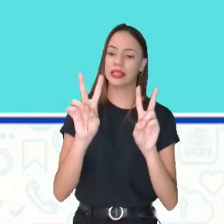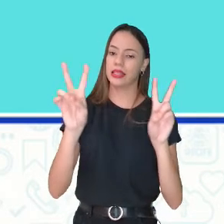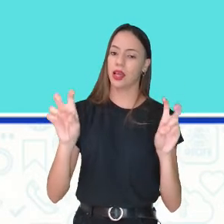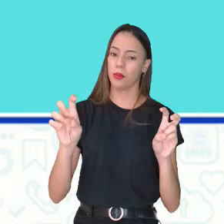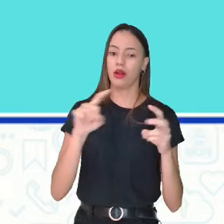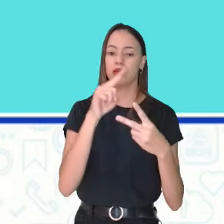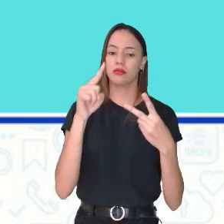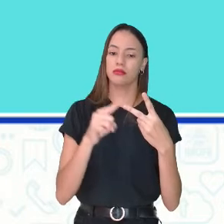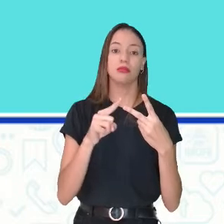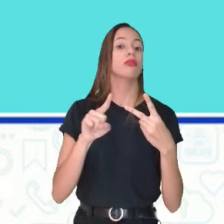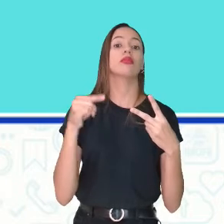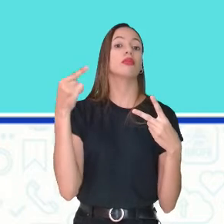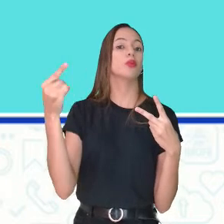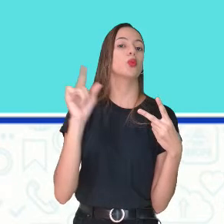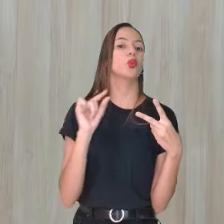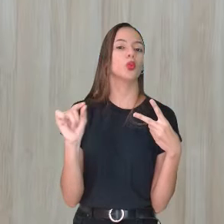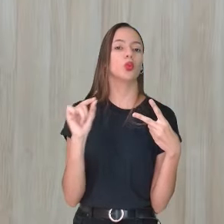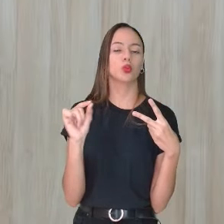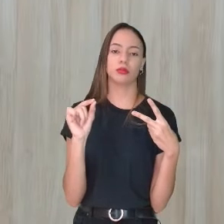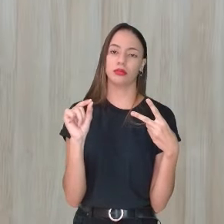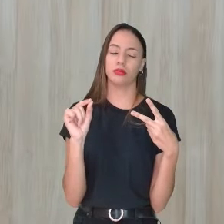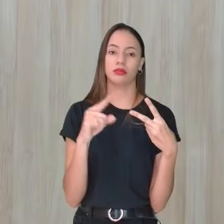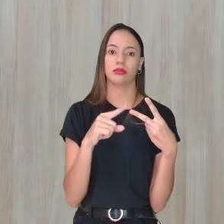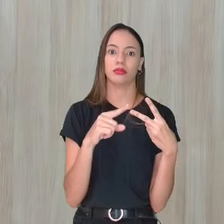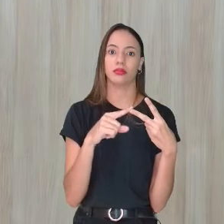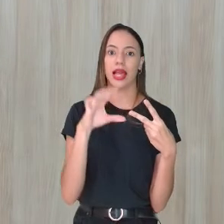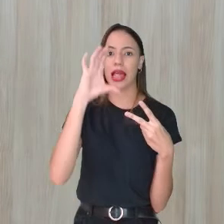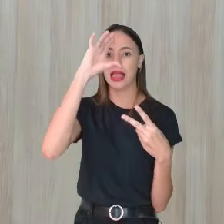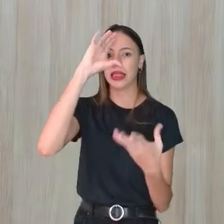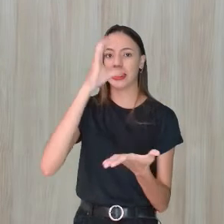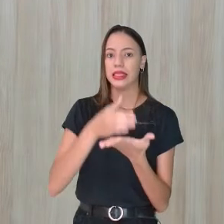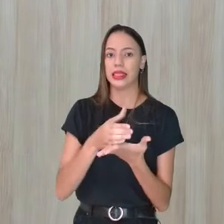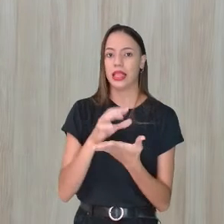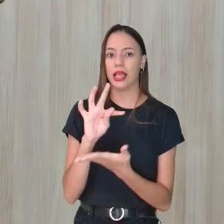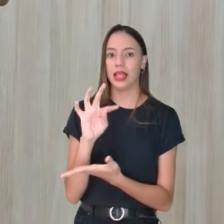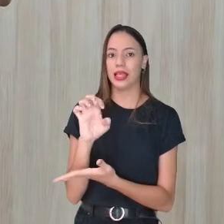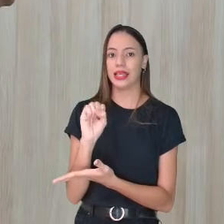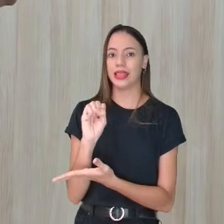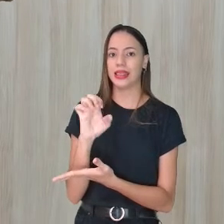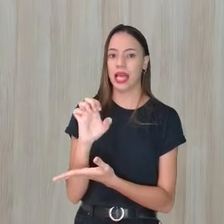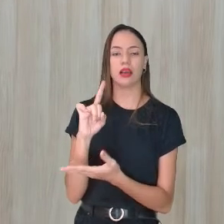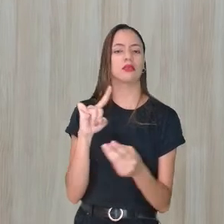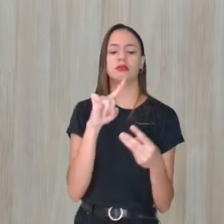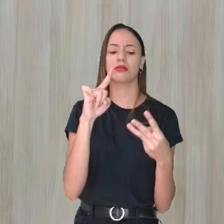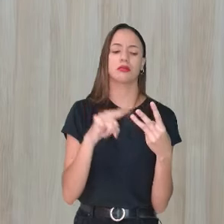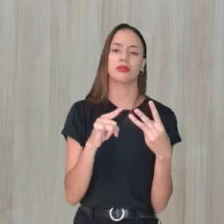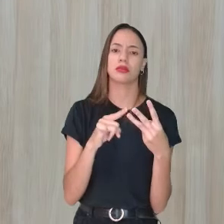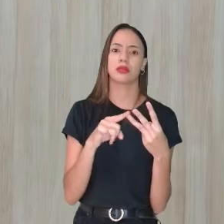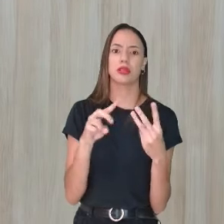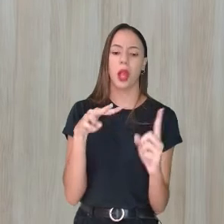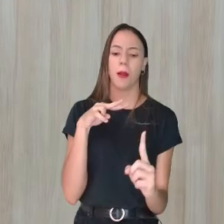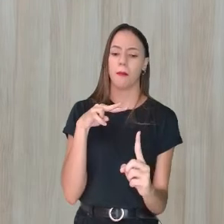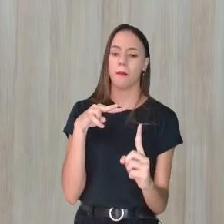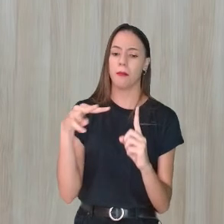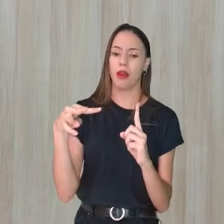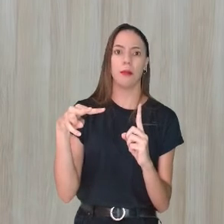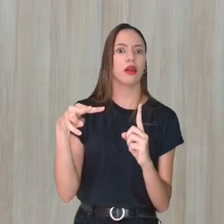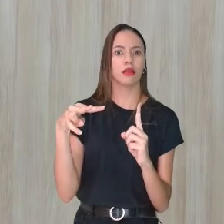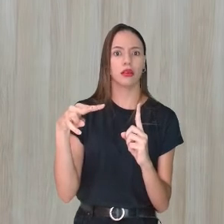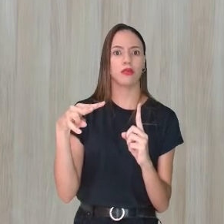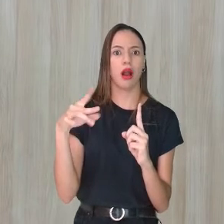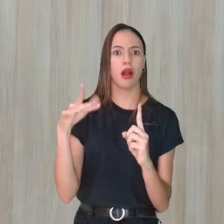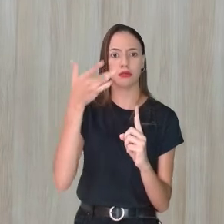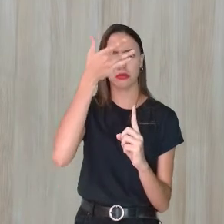temática, vem a tese. Depois da tese, o ponto de vista, não é? Dessa pessoa que